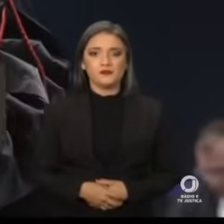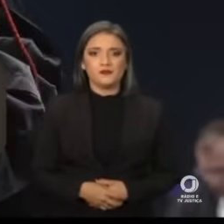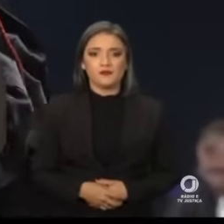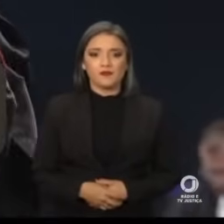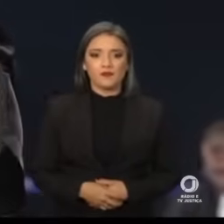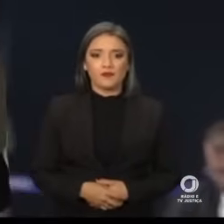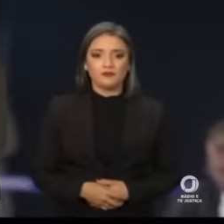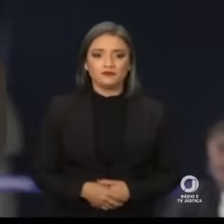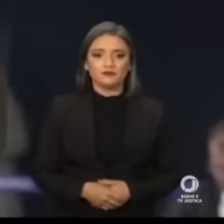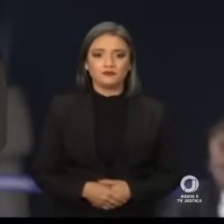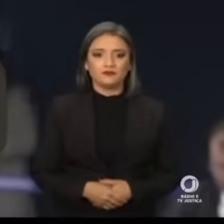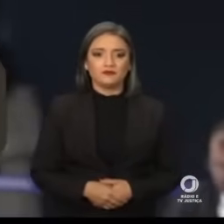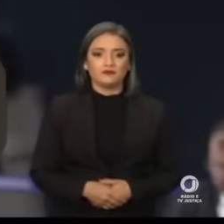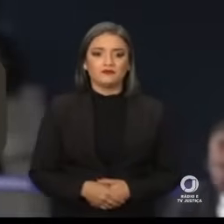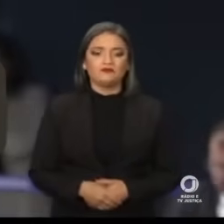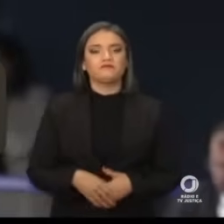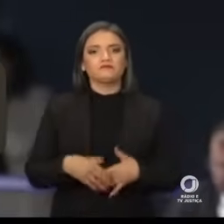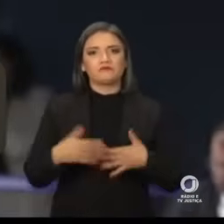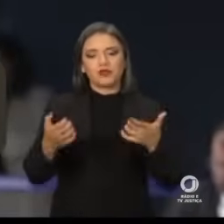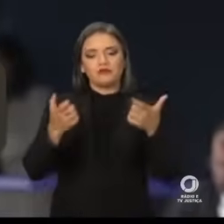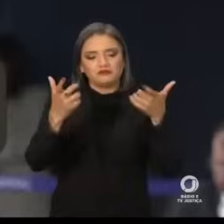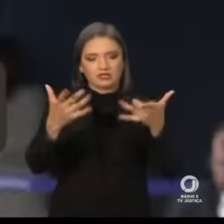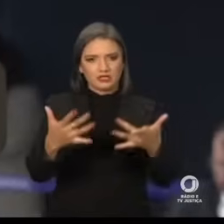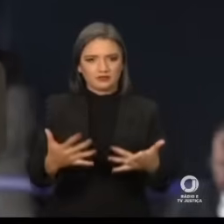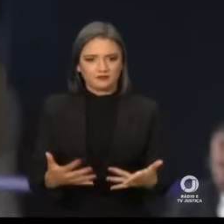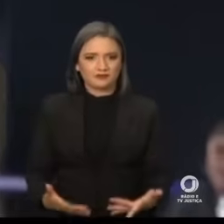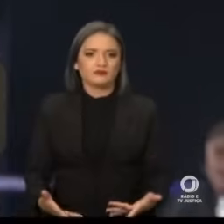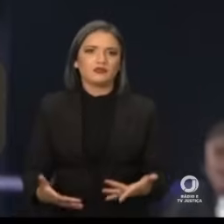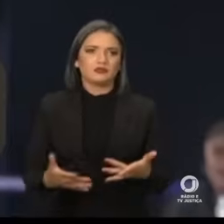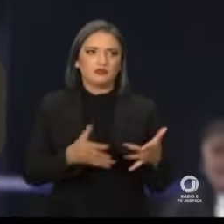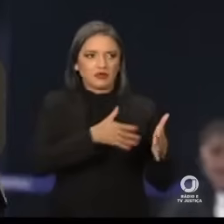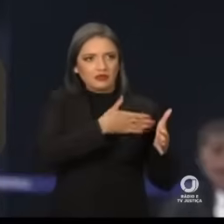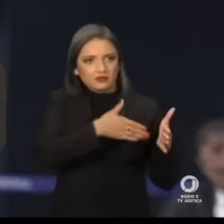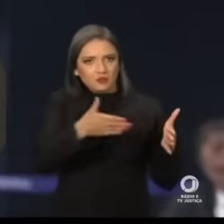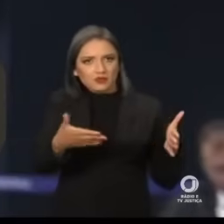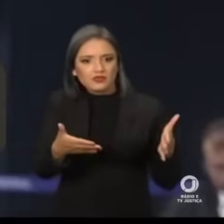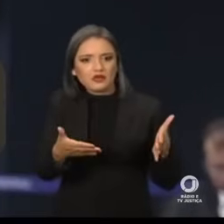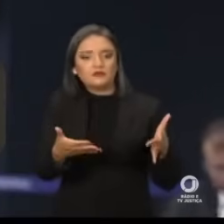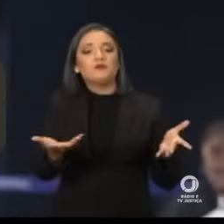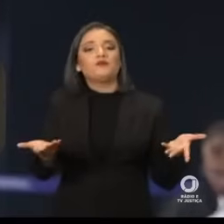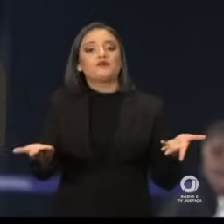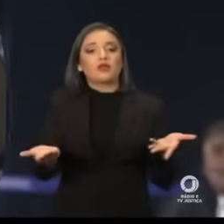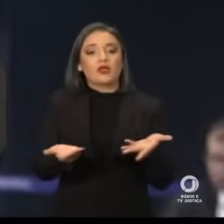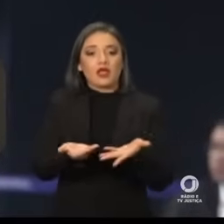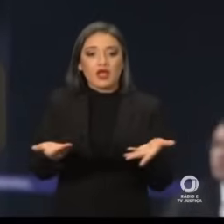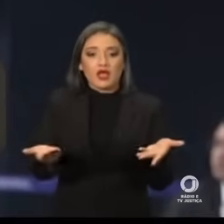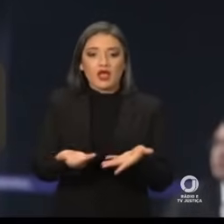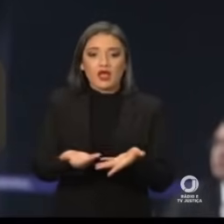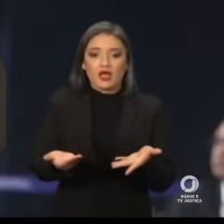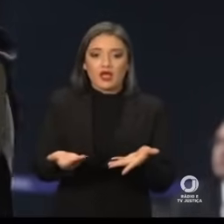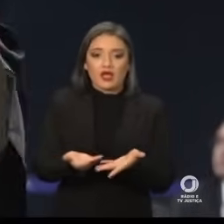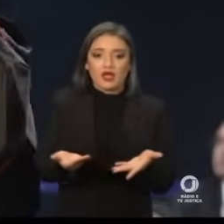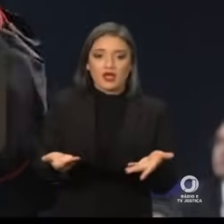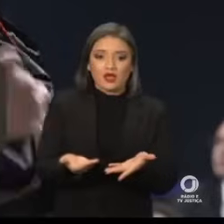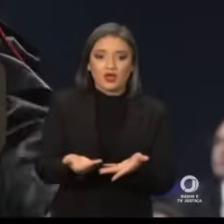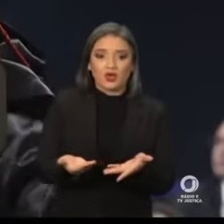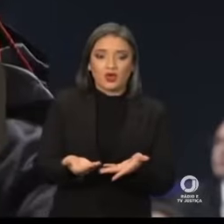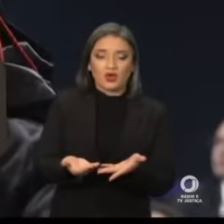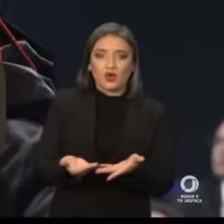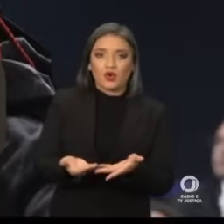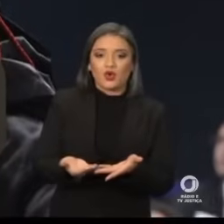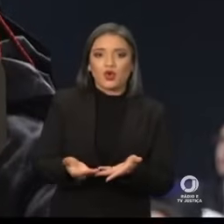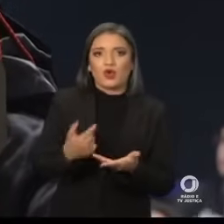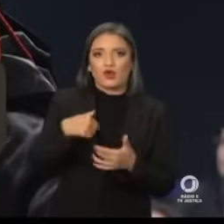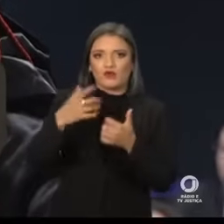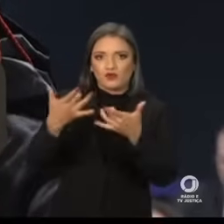Feitas essas considerações preliminares, eu vou tratar, sem perder muito tempo, porque eu já também falei isso na primeira